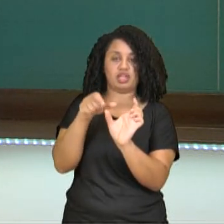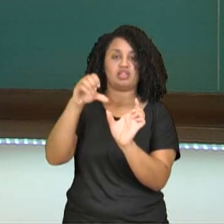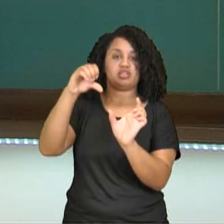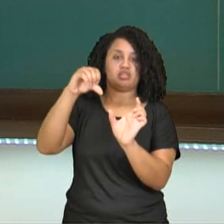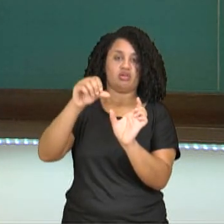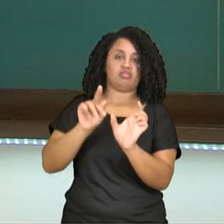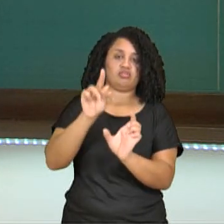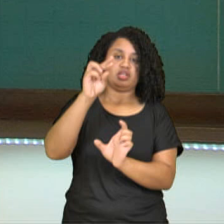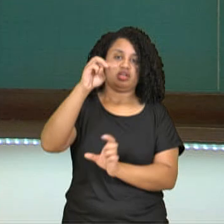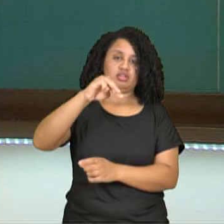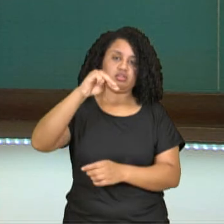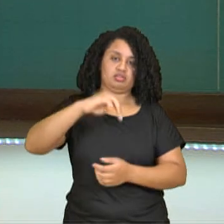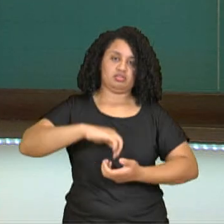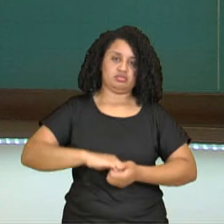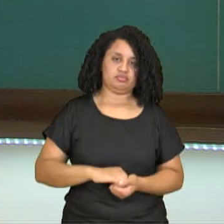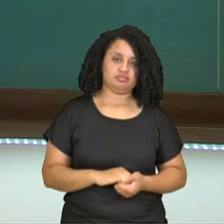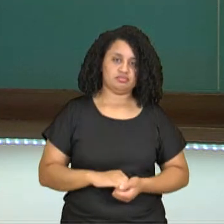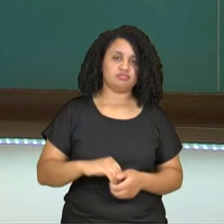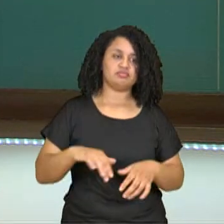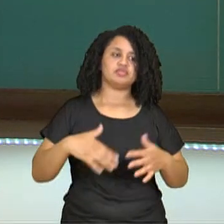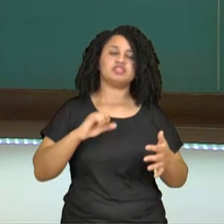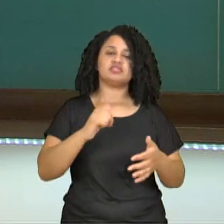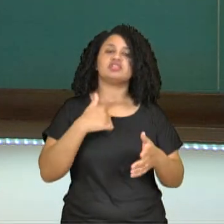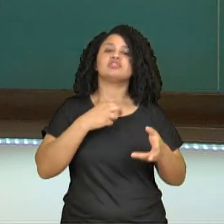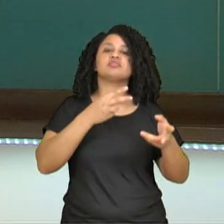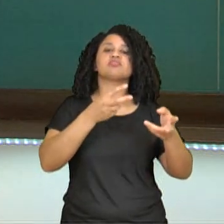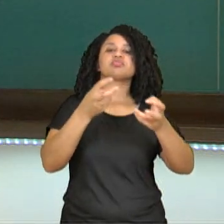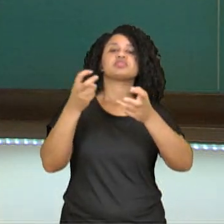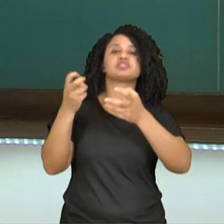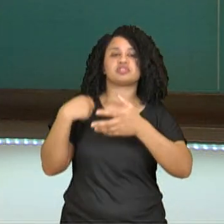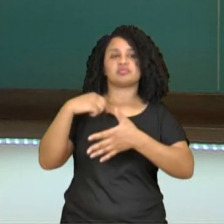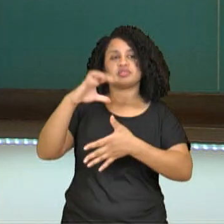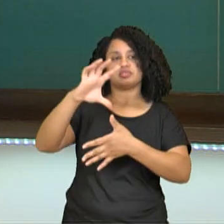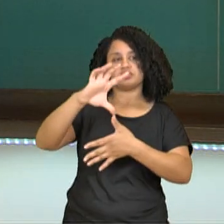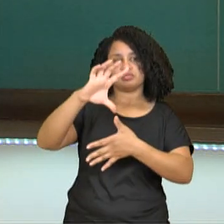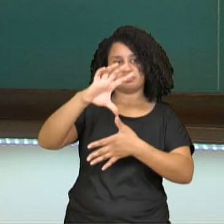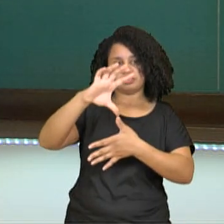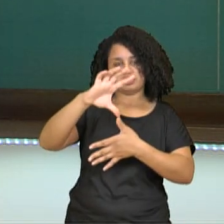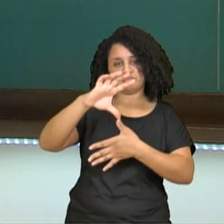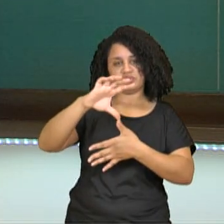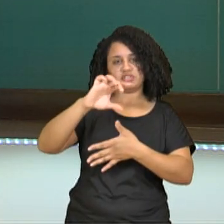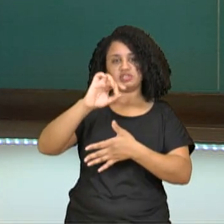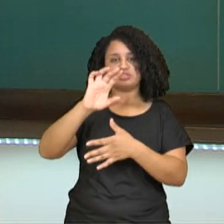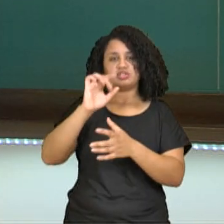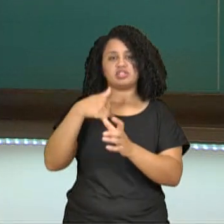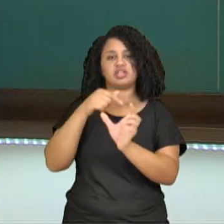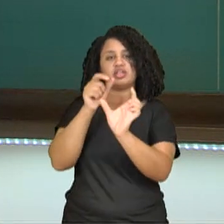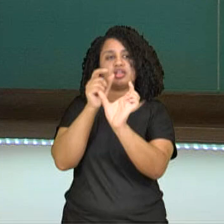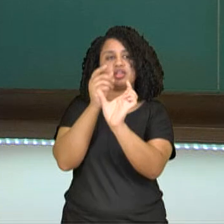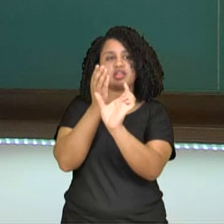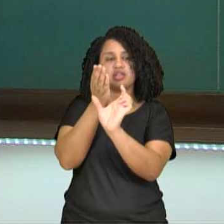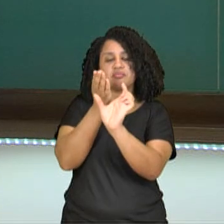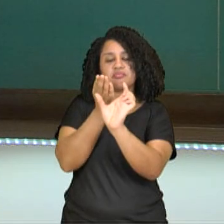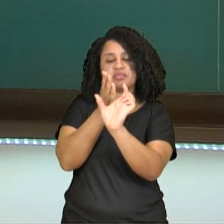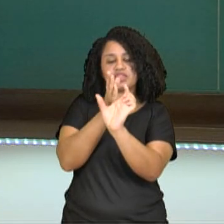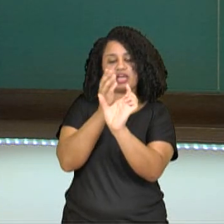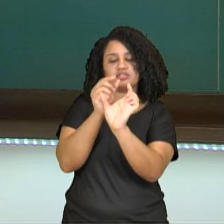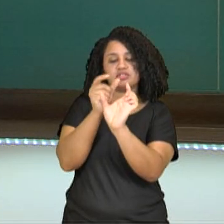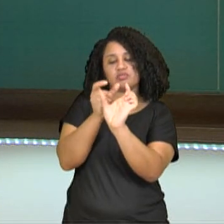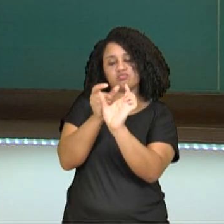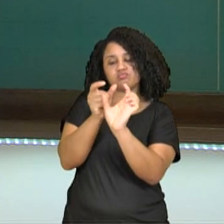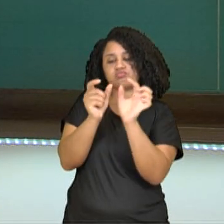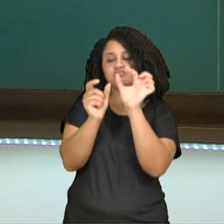9 quilômetros. E agora, se você observar no mapa apenas a metade desse intervalo, você